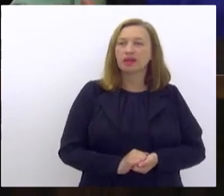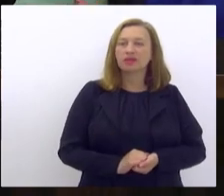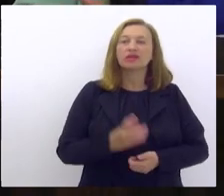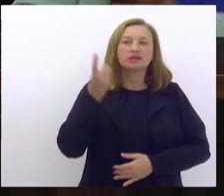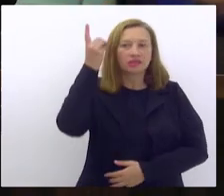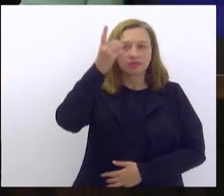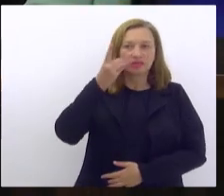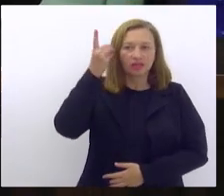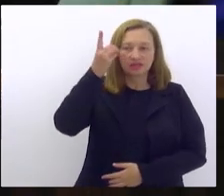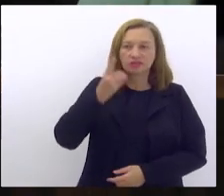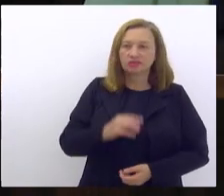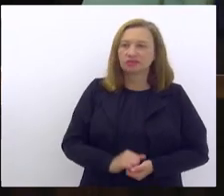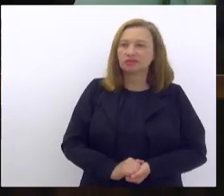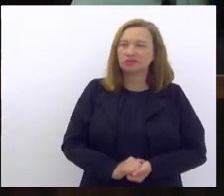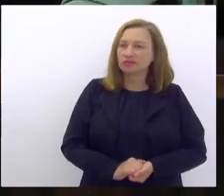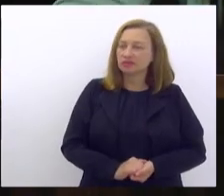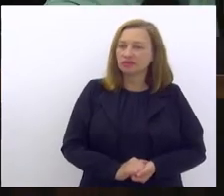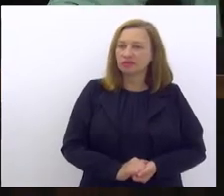deputado.